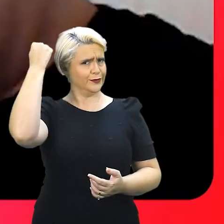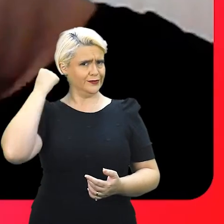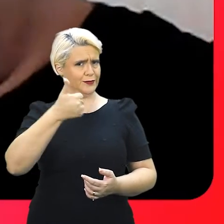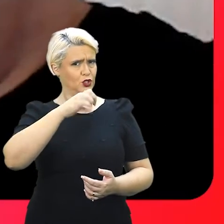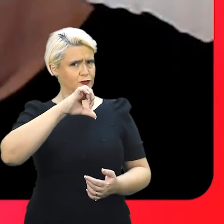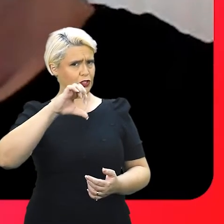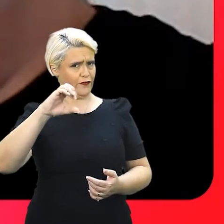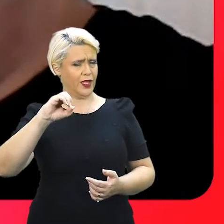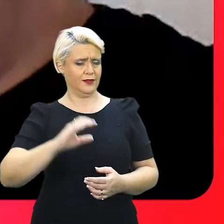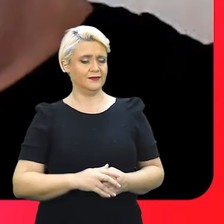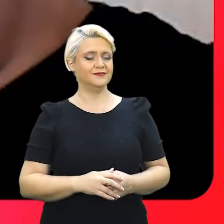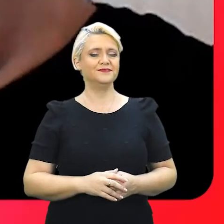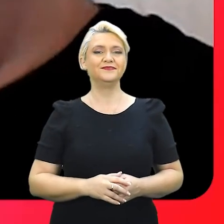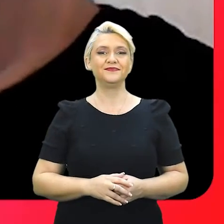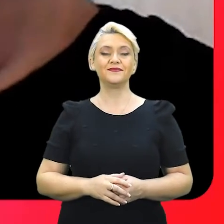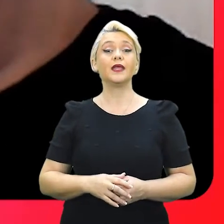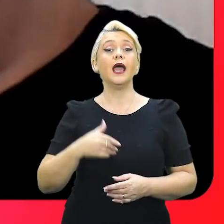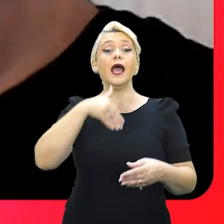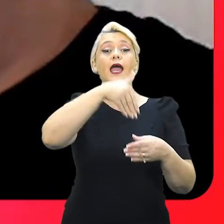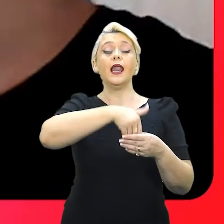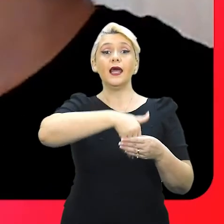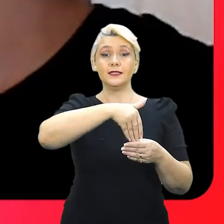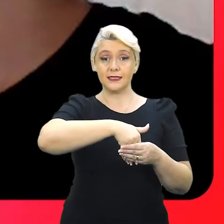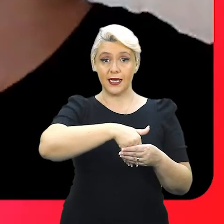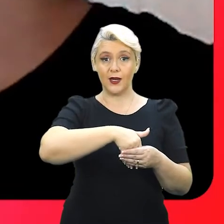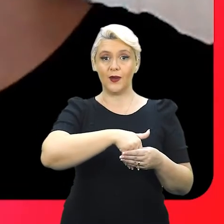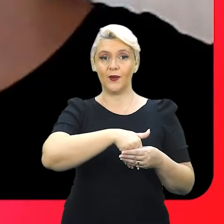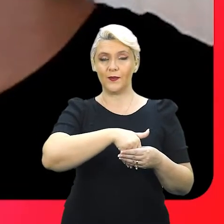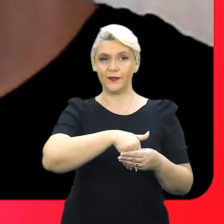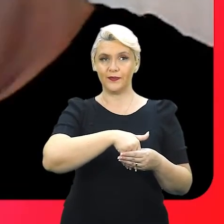Eu tenho 61. A eleição de